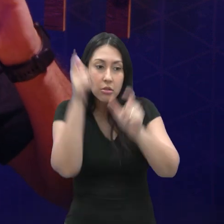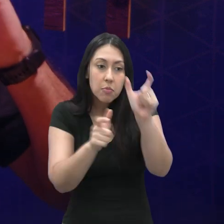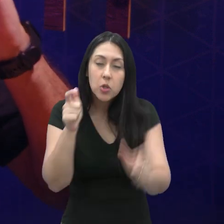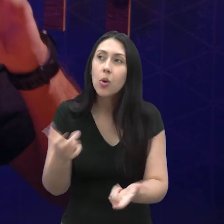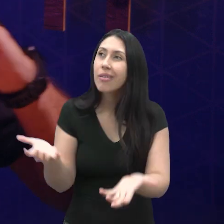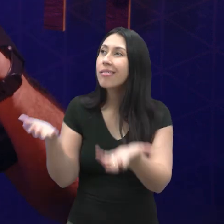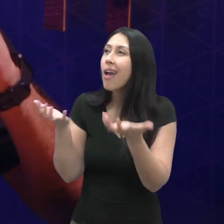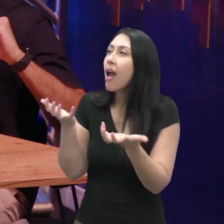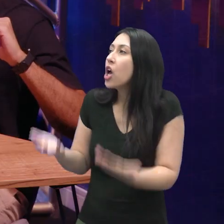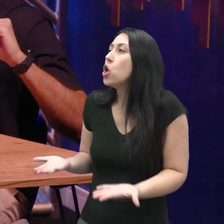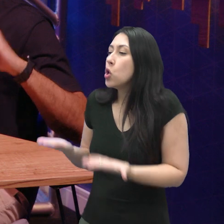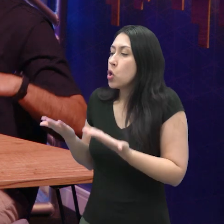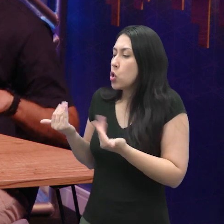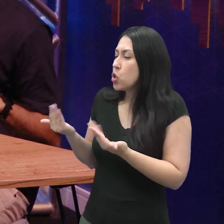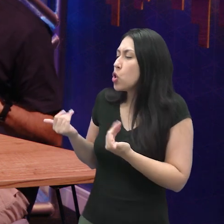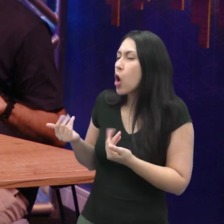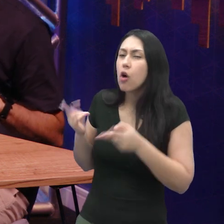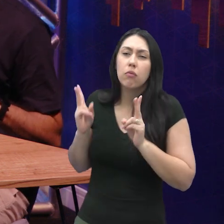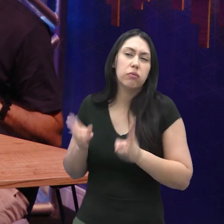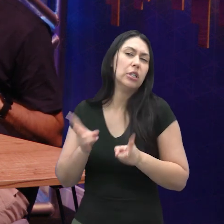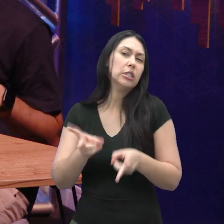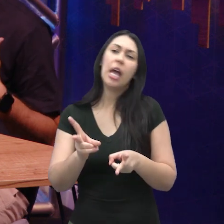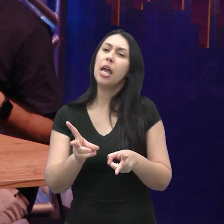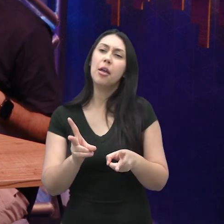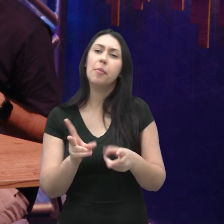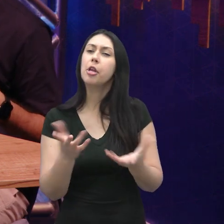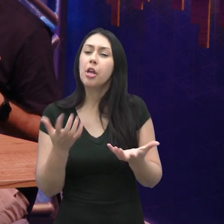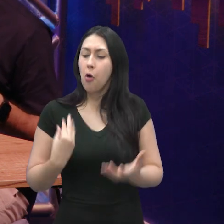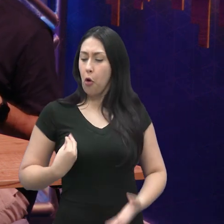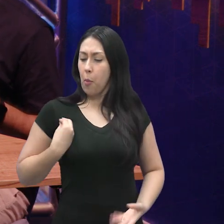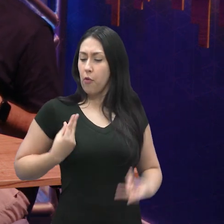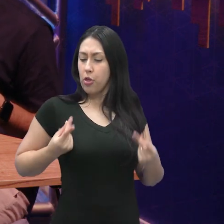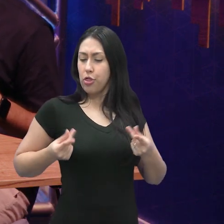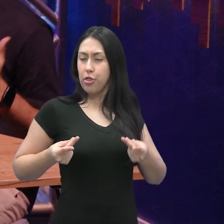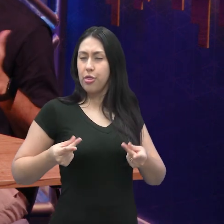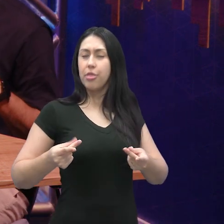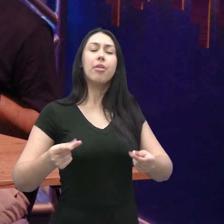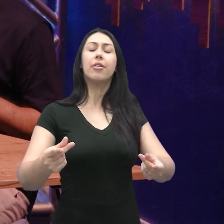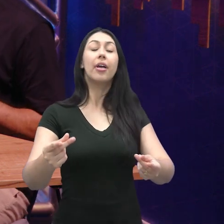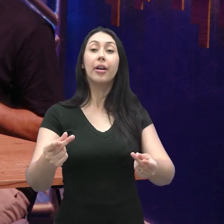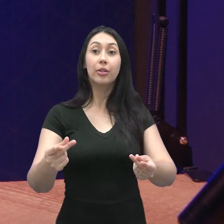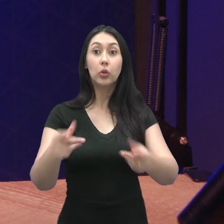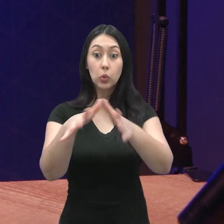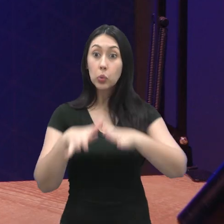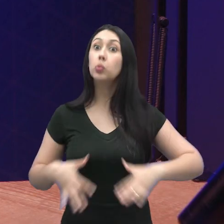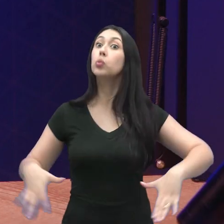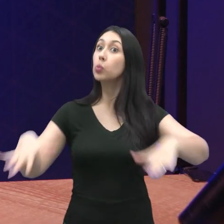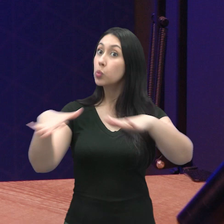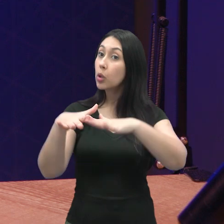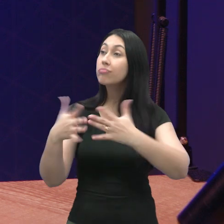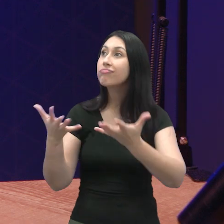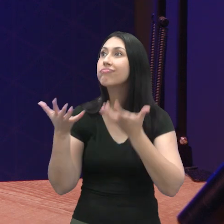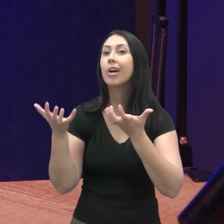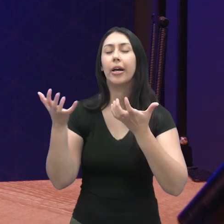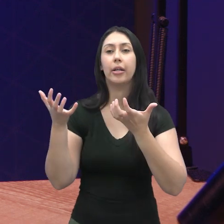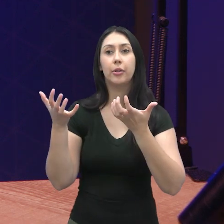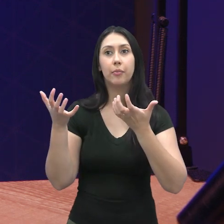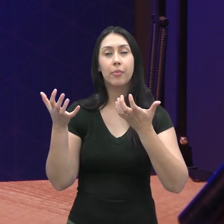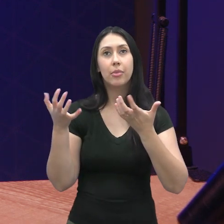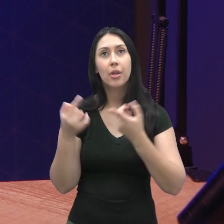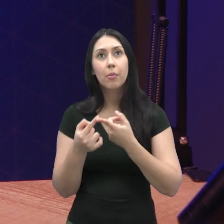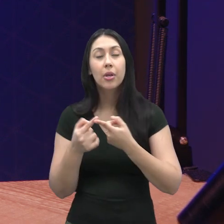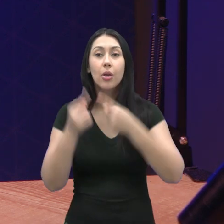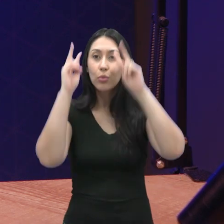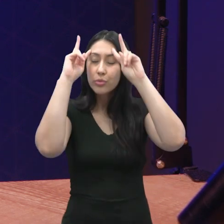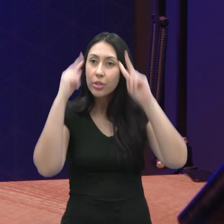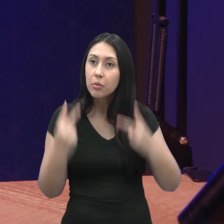juventude eterna e a busca pela vida eterna sempre teve no imaginário coletivo, né? Acho que o ser humano